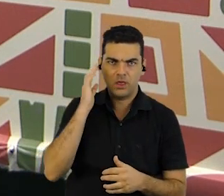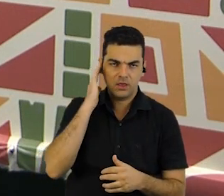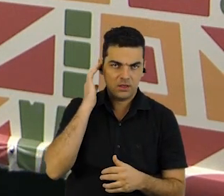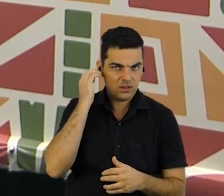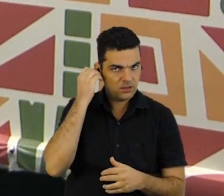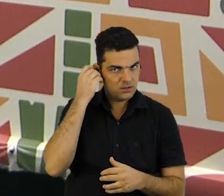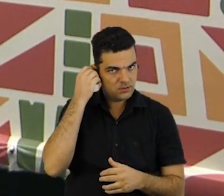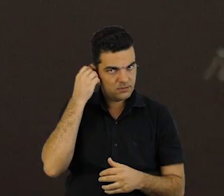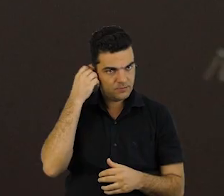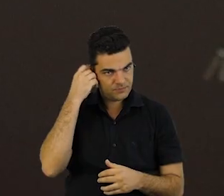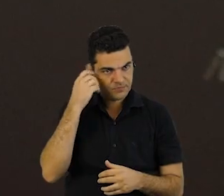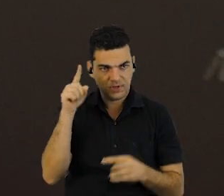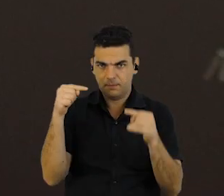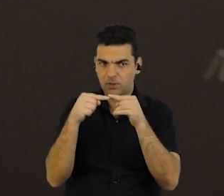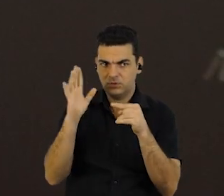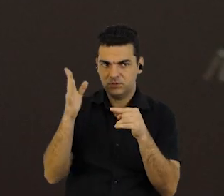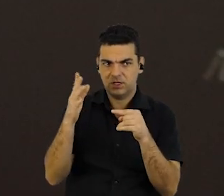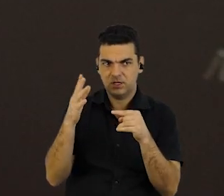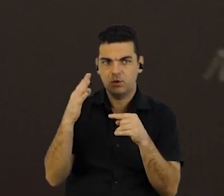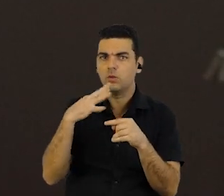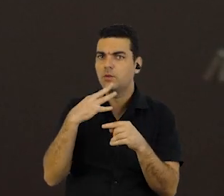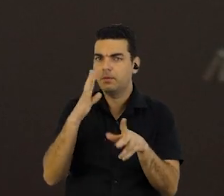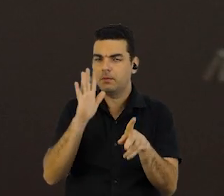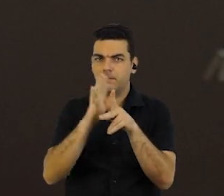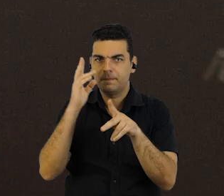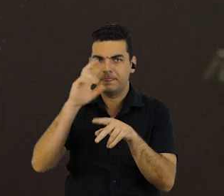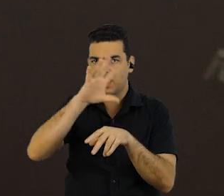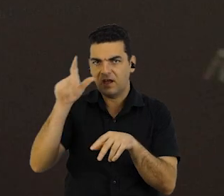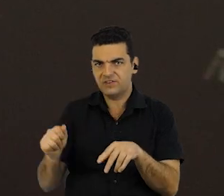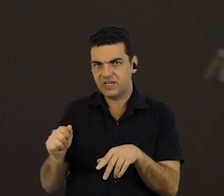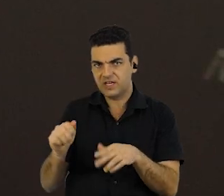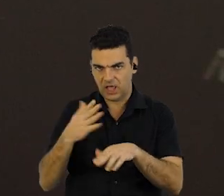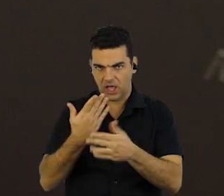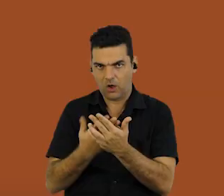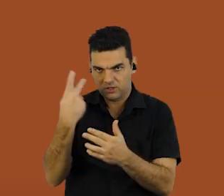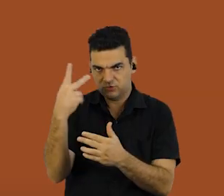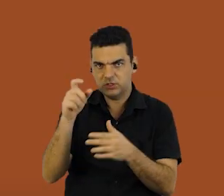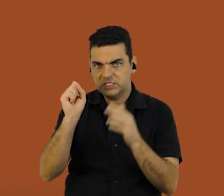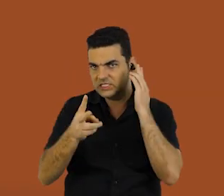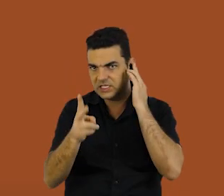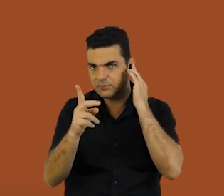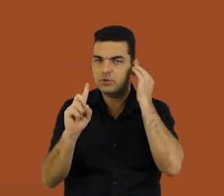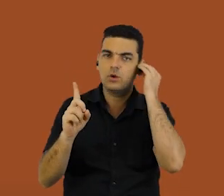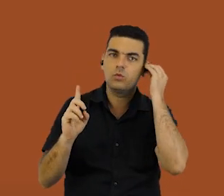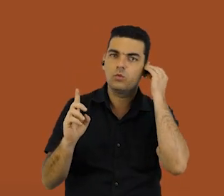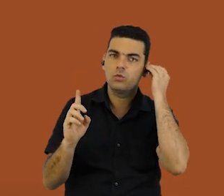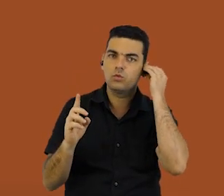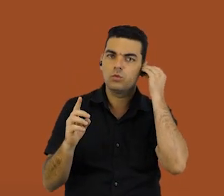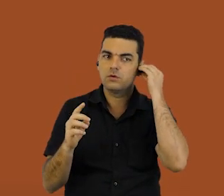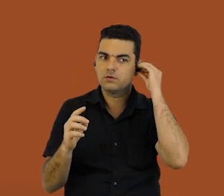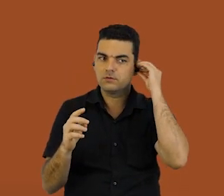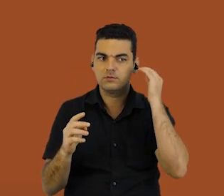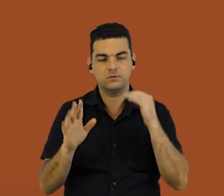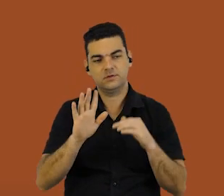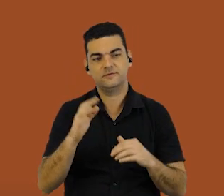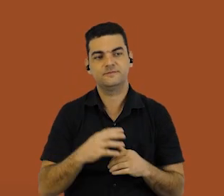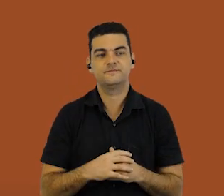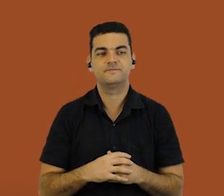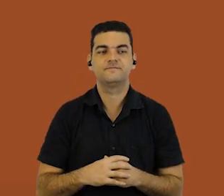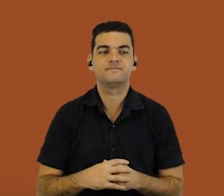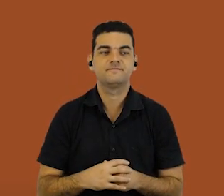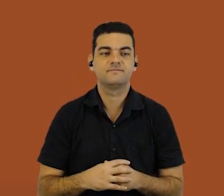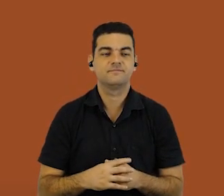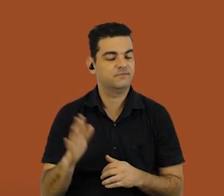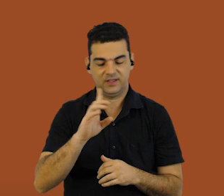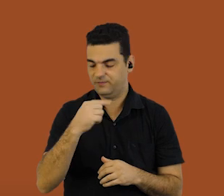senhora sempre aplicou esses saberes africanos em suas aulas? Não, a resposta para a